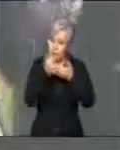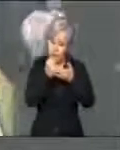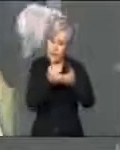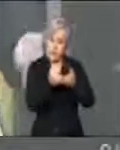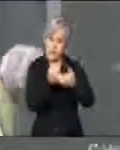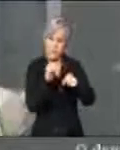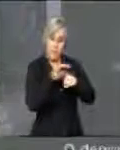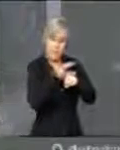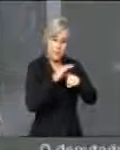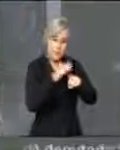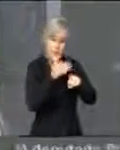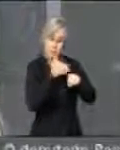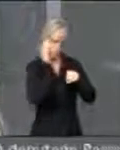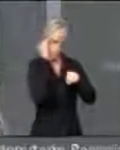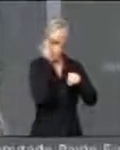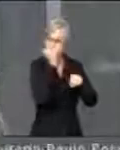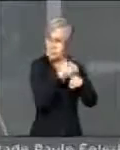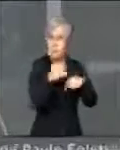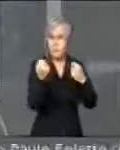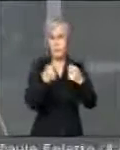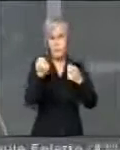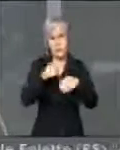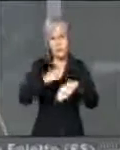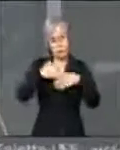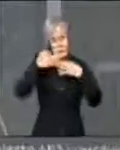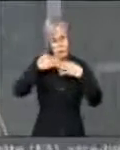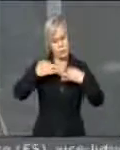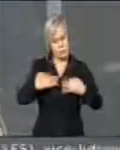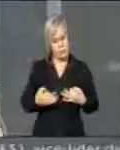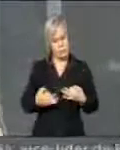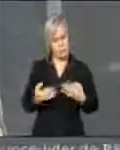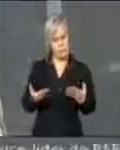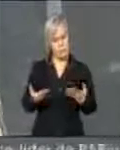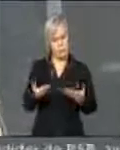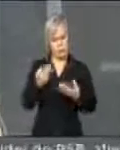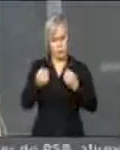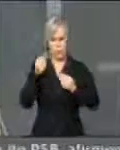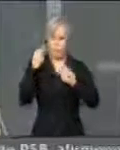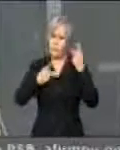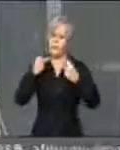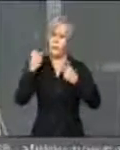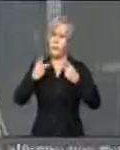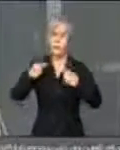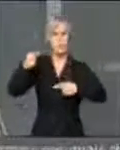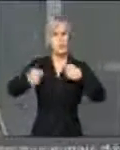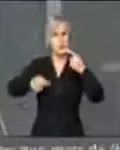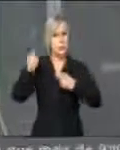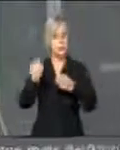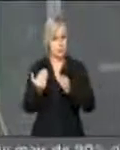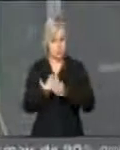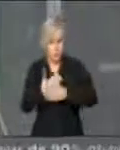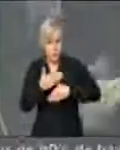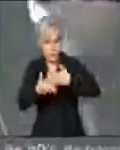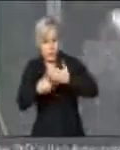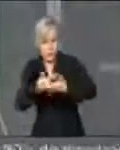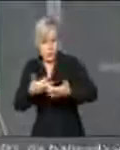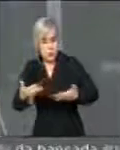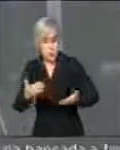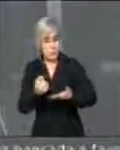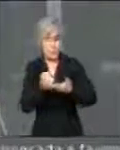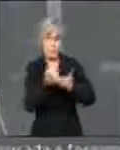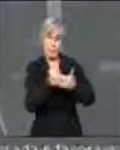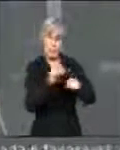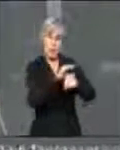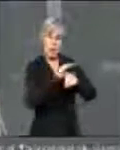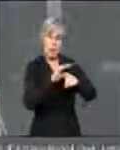fazer dentro dessa casa é ter um pouquinho mais de decência como parlamentares e discutir os processos dentro da legalidade,